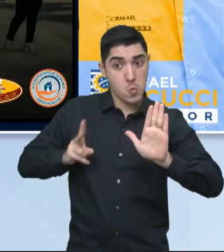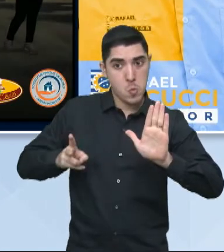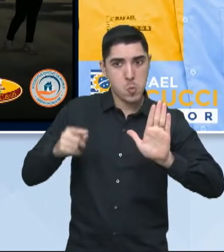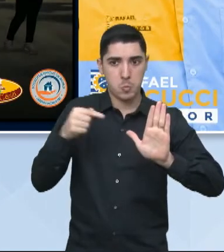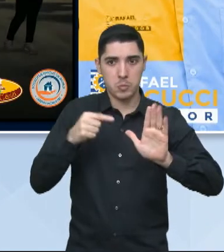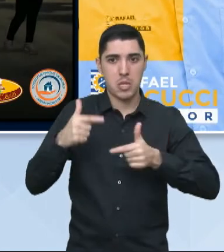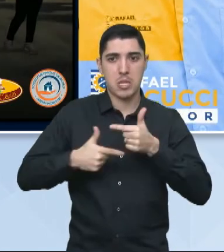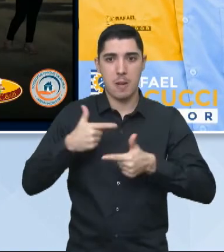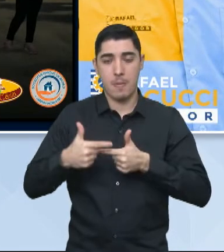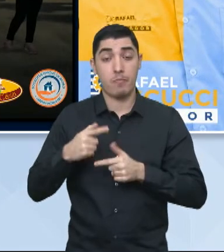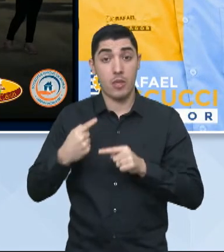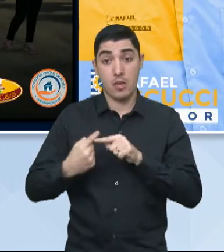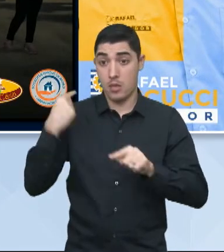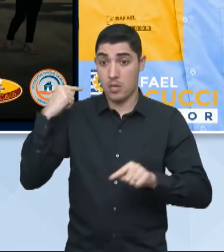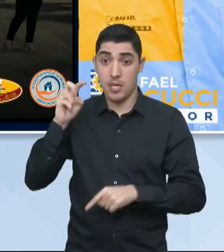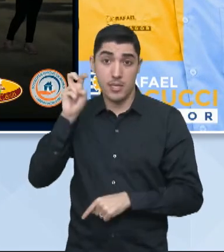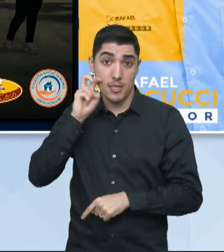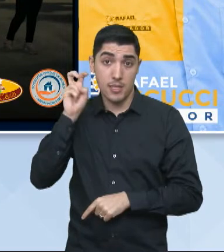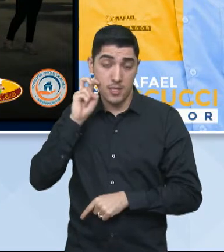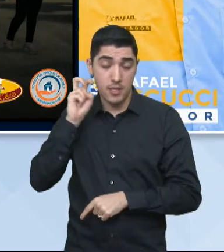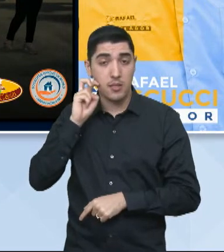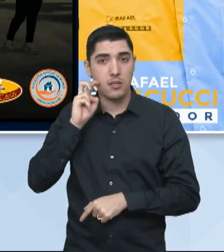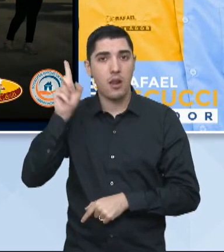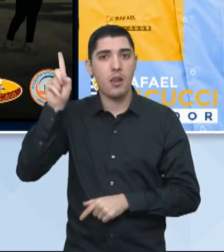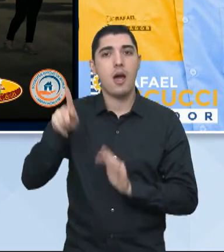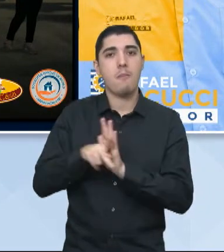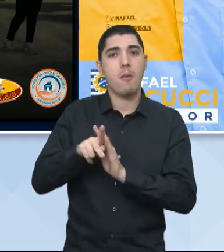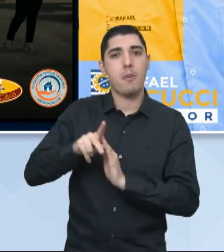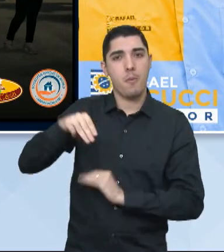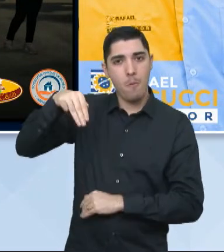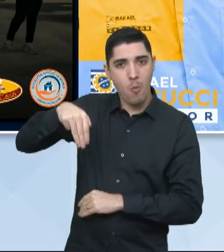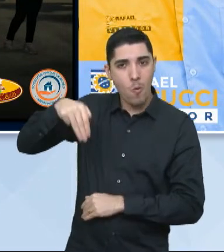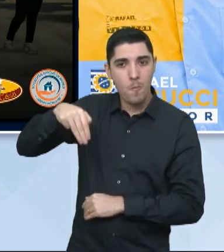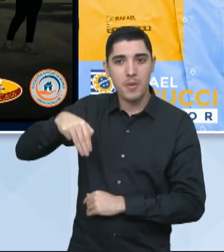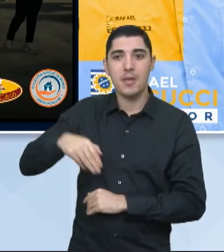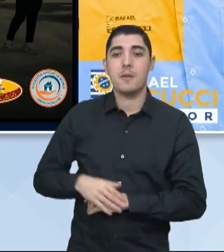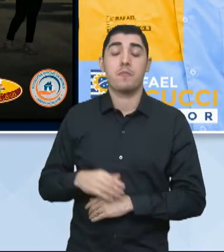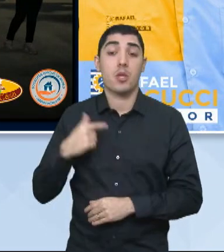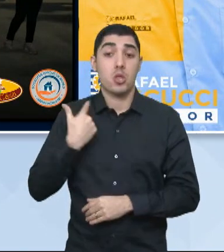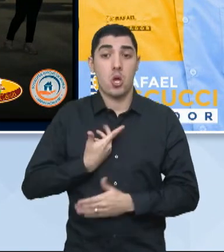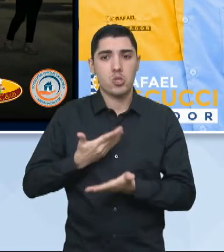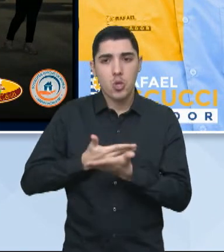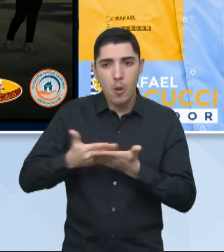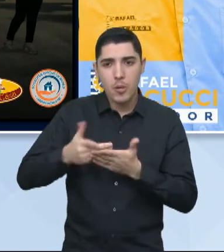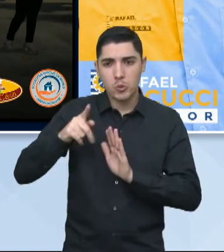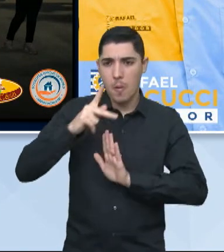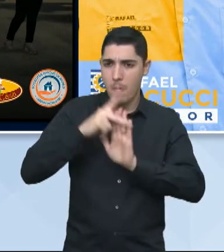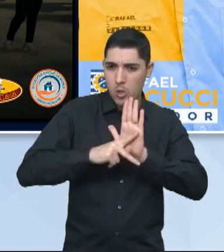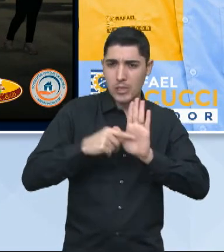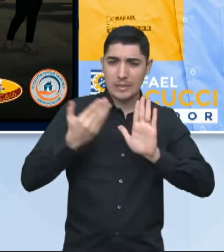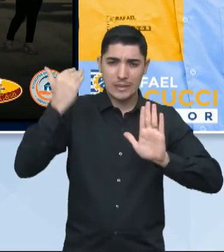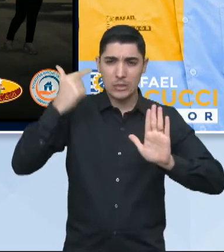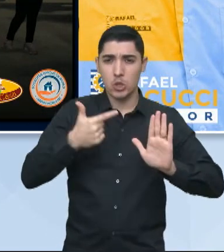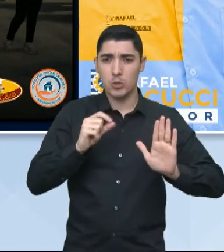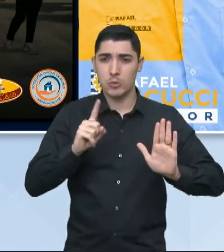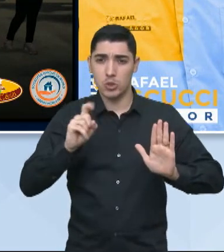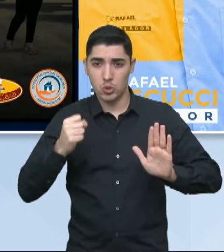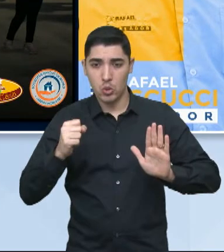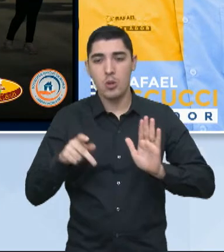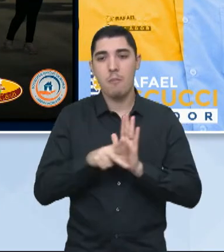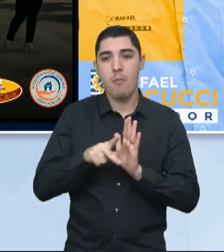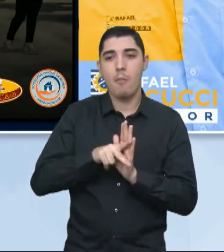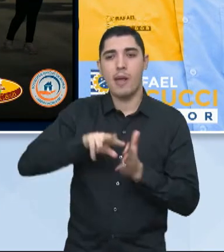Nessa última quinta-feira, lá no Jardim Morumbi, o projeto que nós começamos Lá em 2018, o Zumba na Praça